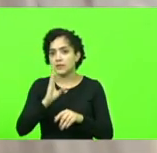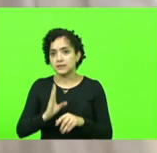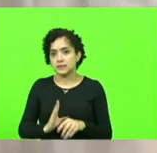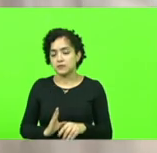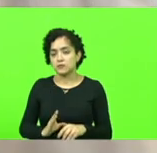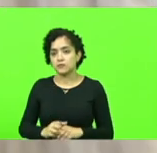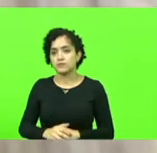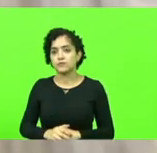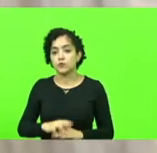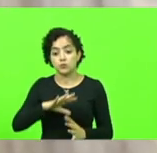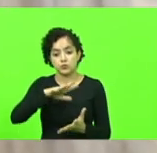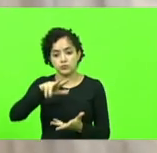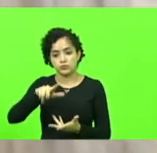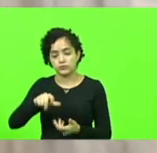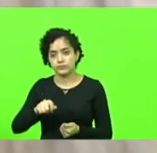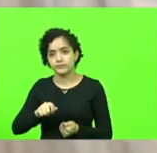mundo.